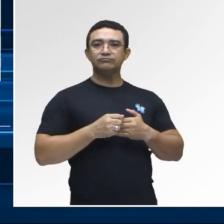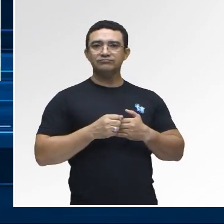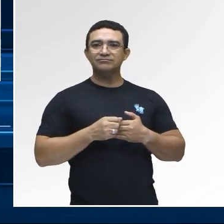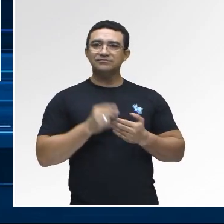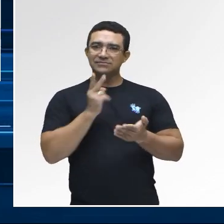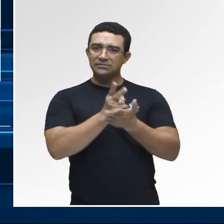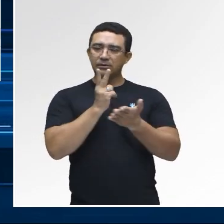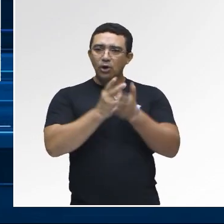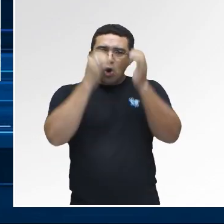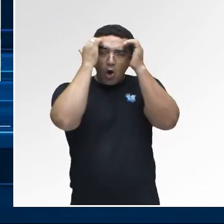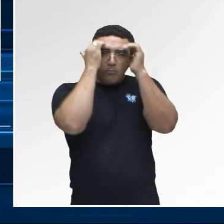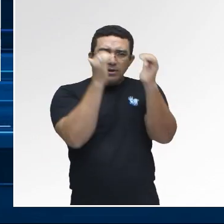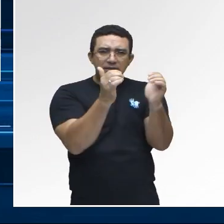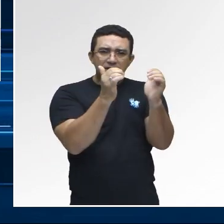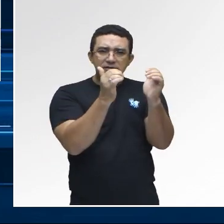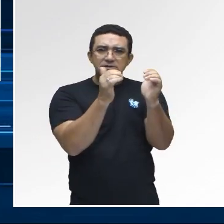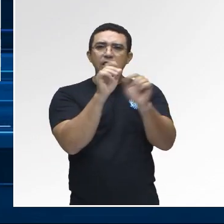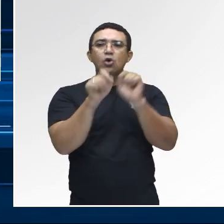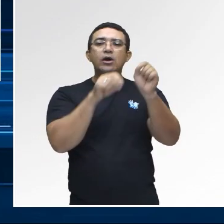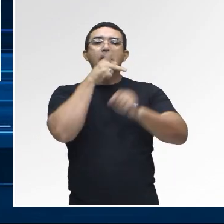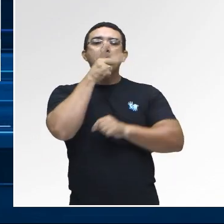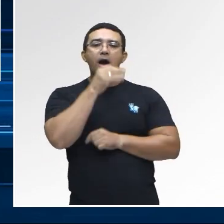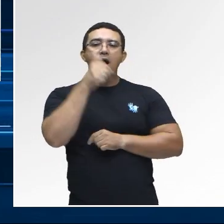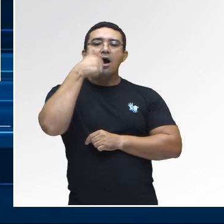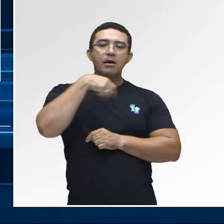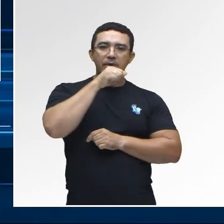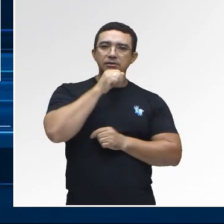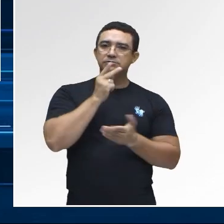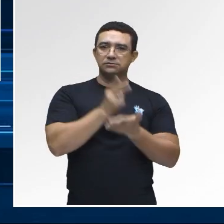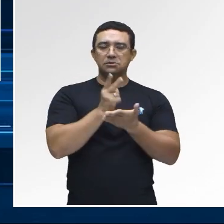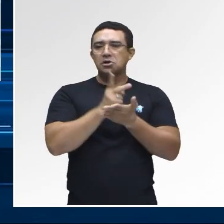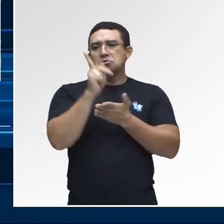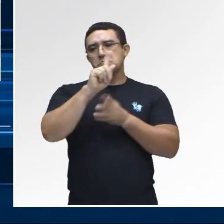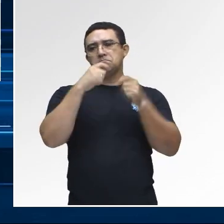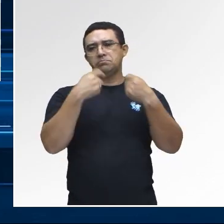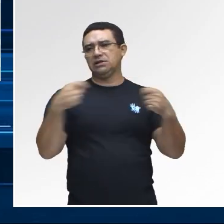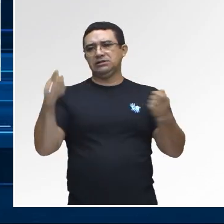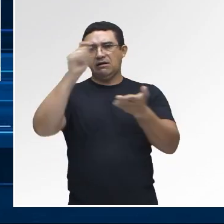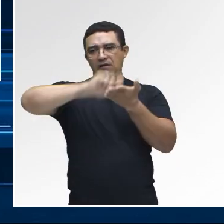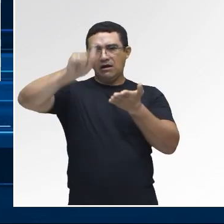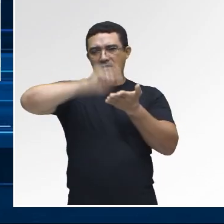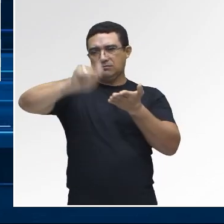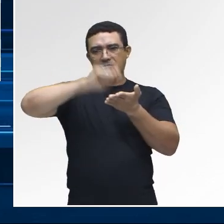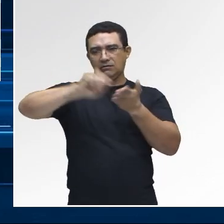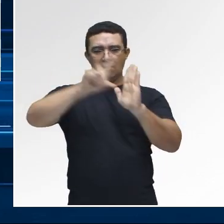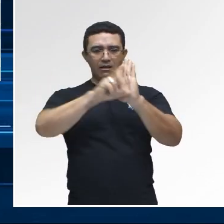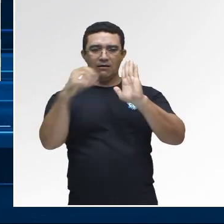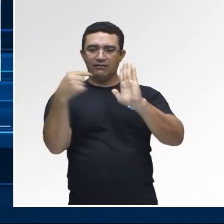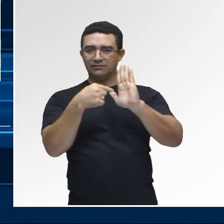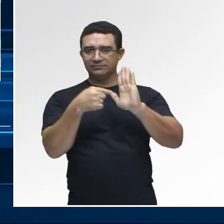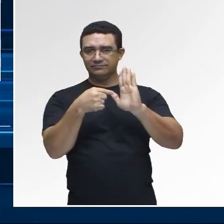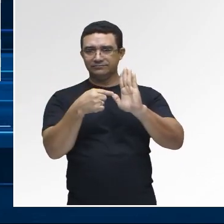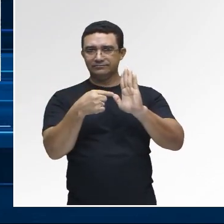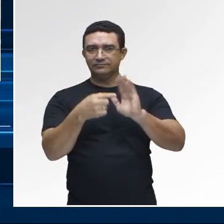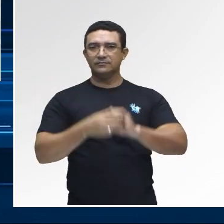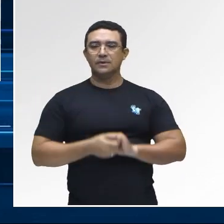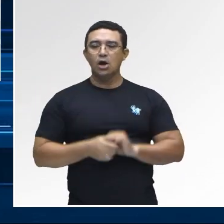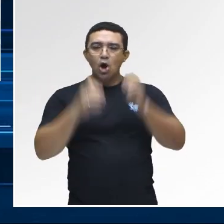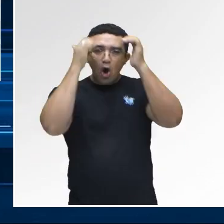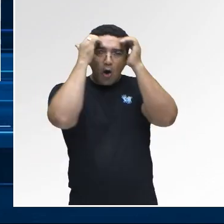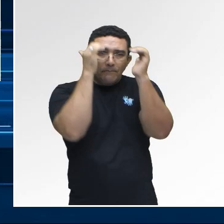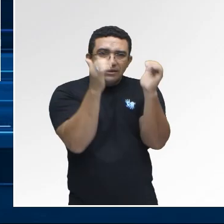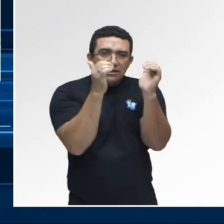de obediência à ideia de pai e mãe, que eles nem precisavam de leis escritas. Eles obedeciam